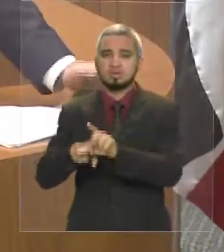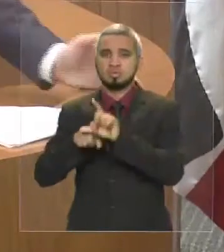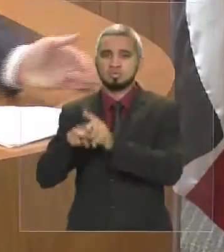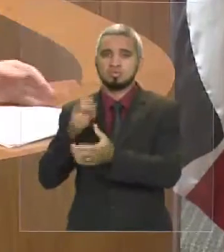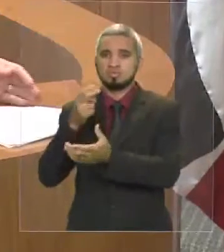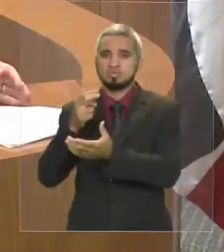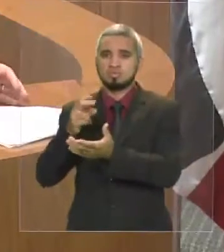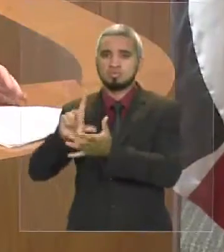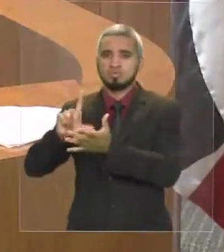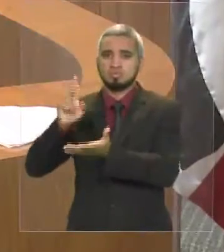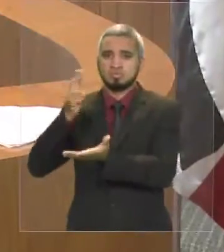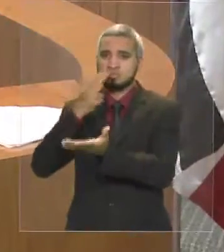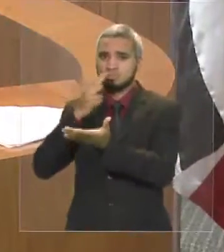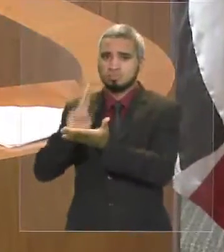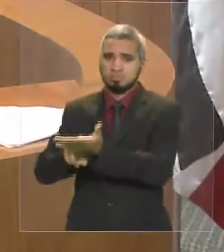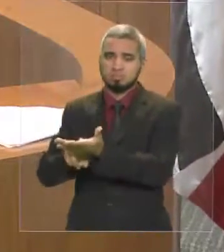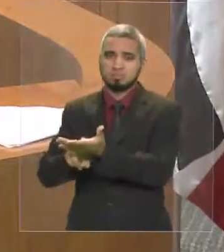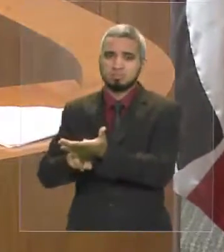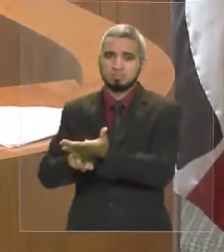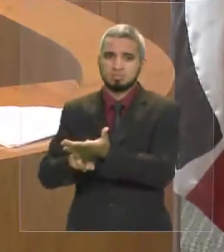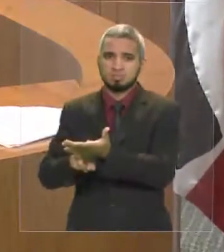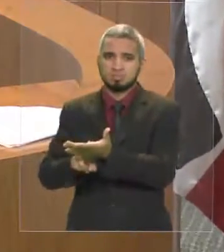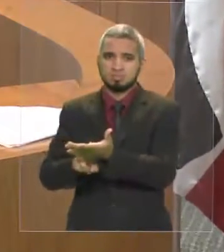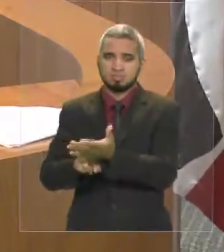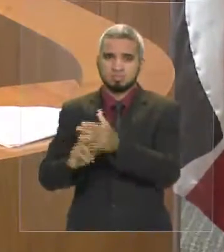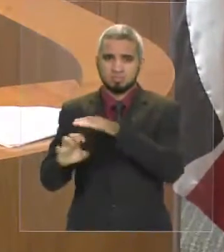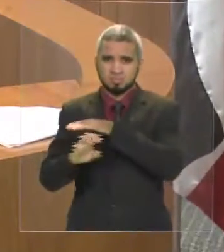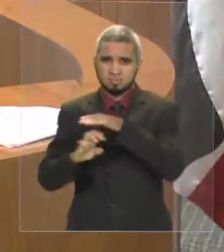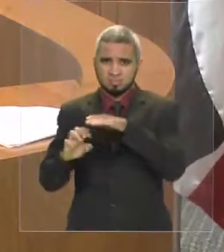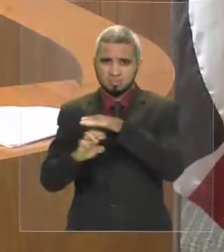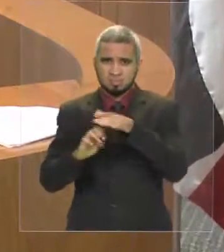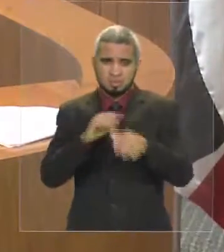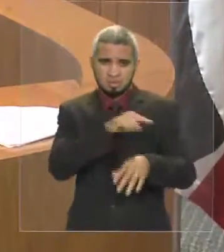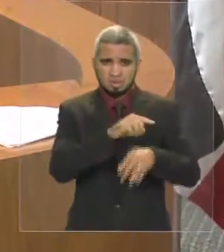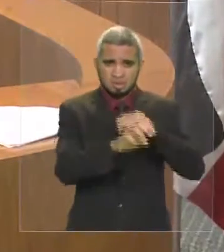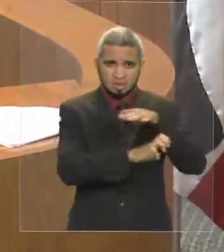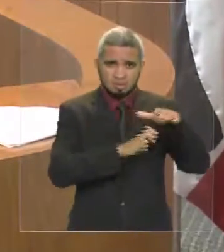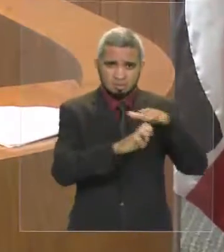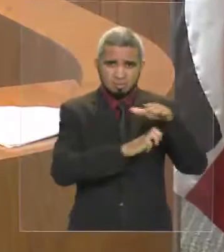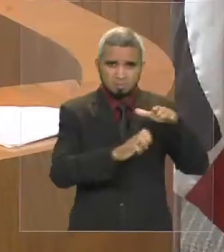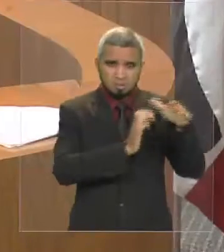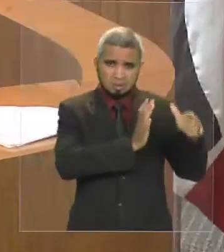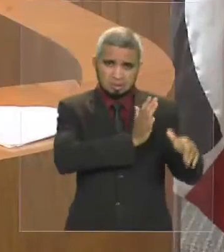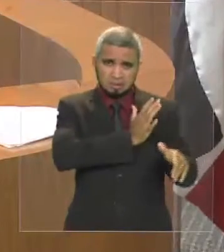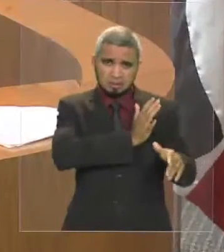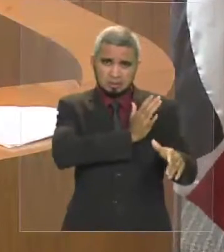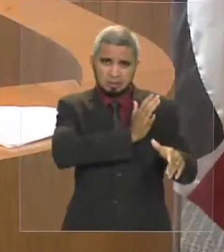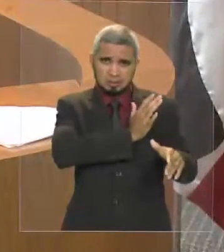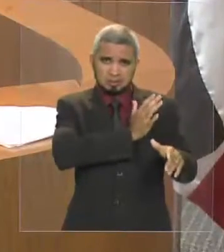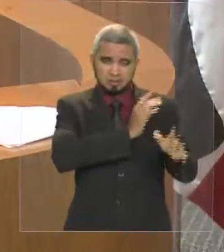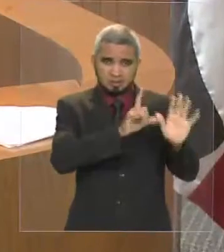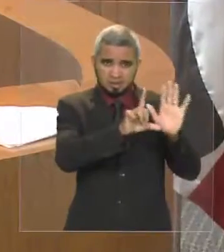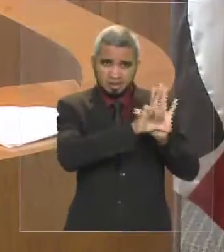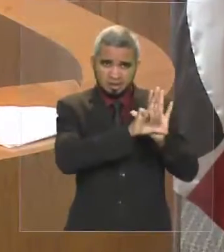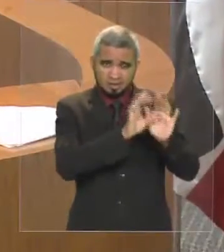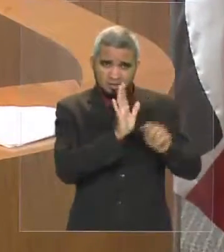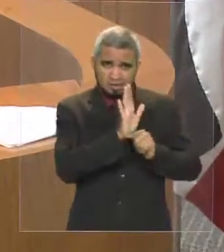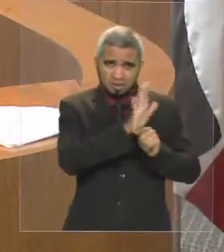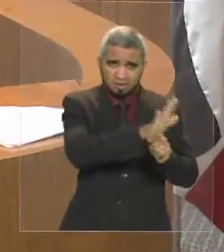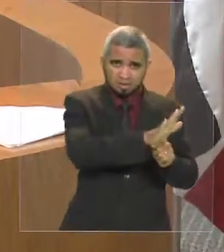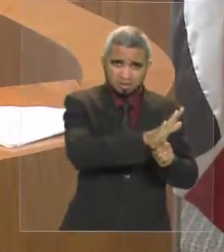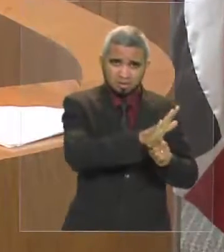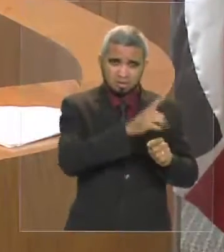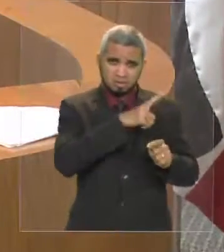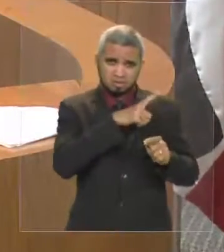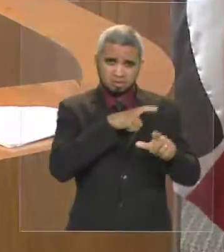aí a pergunta que eu faço: será que essa empresa milionária, que vai ser beneficiada por essa lei, deve alguma coisa